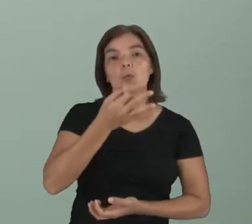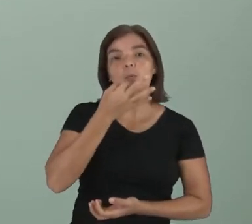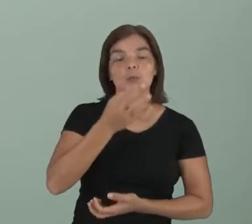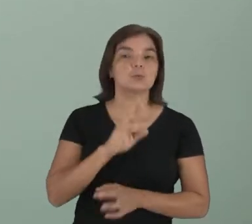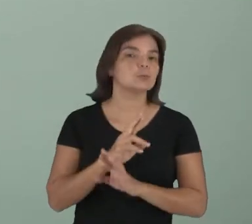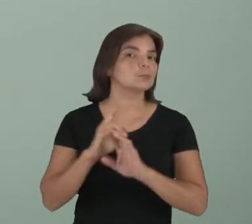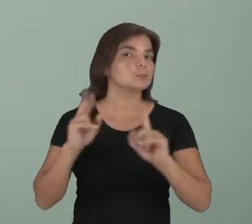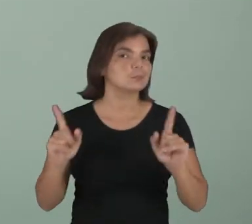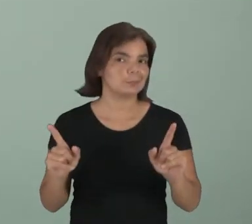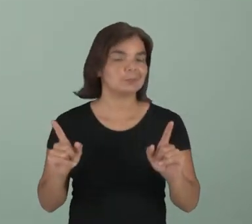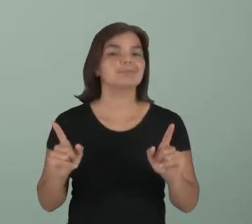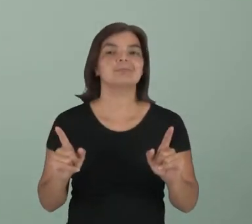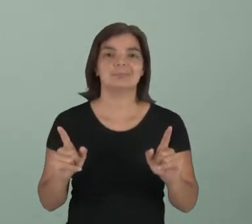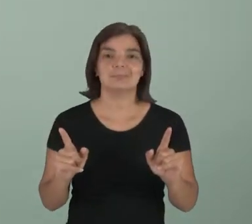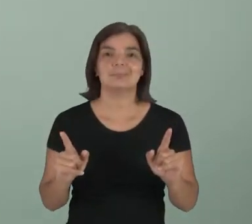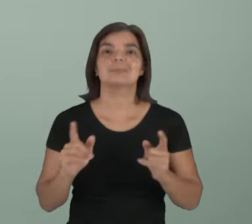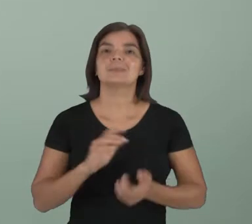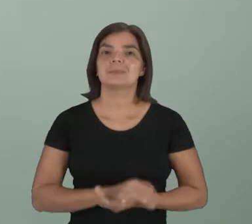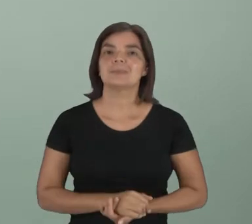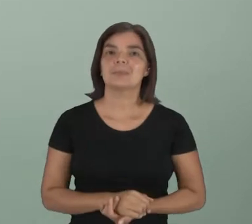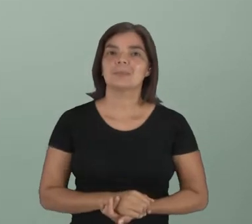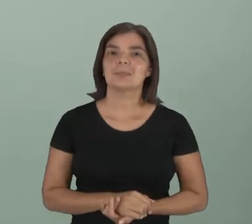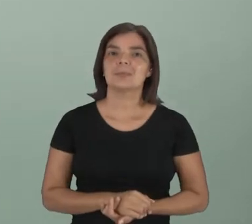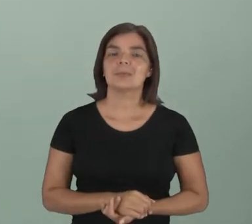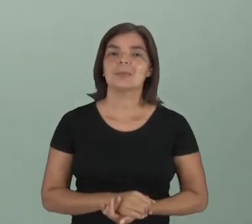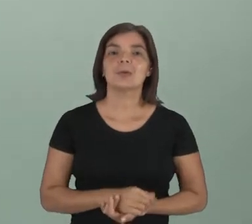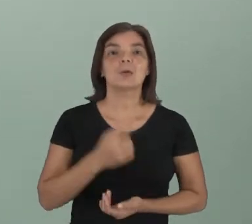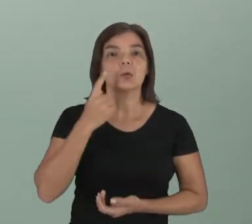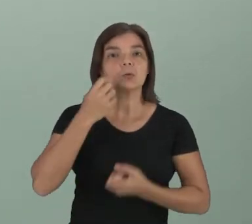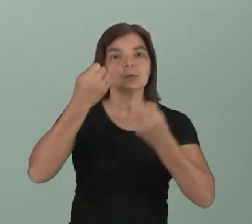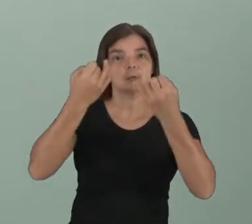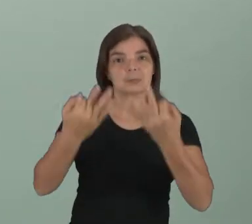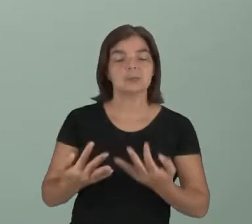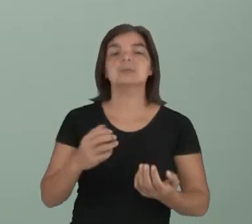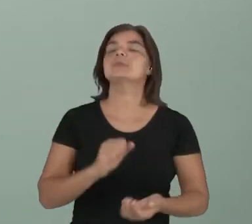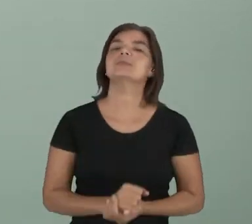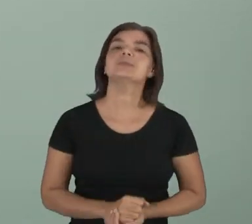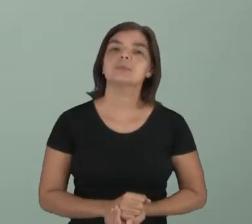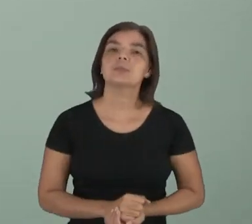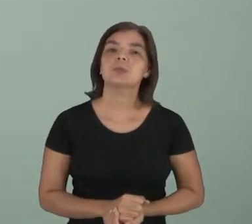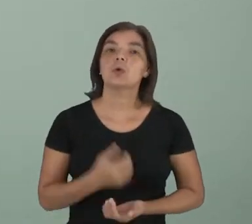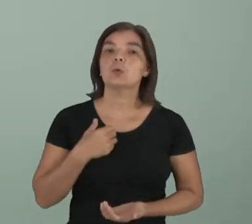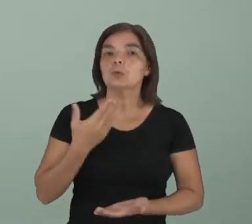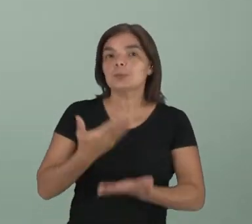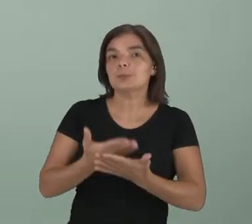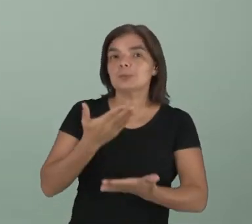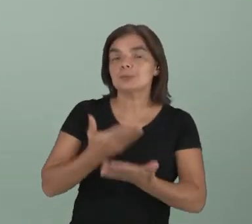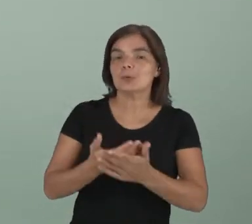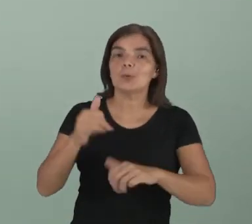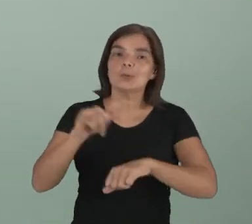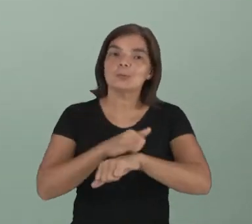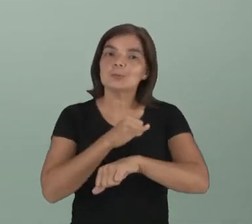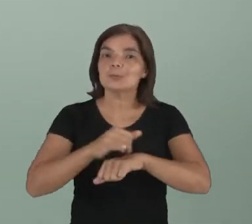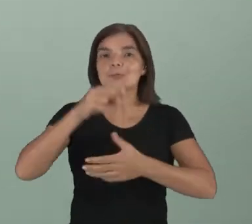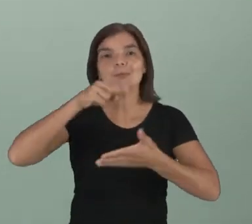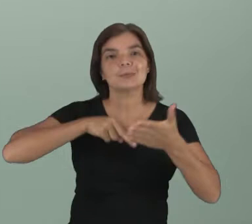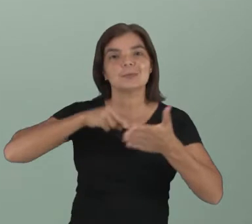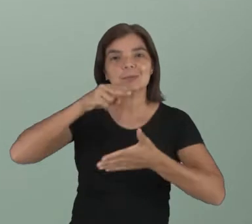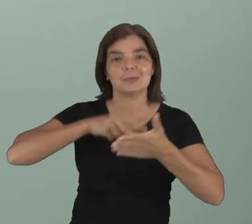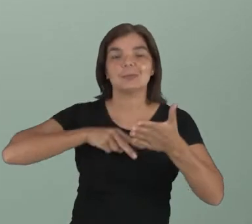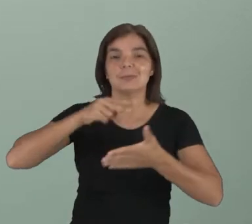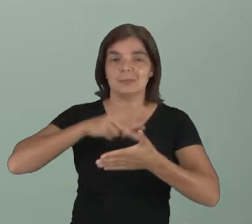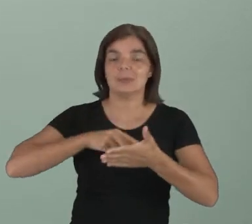vista, posicionamentos diferentes. Como eu disse, o nosso estudo sobre a estratégia de